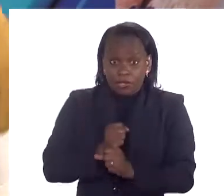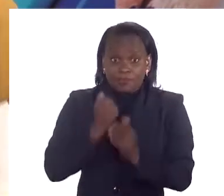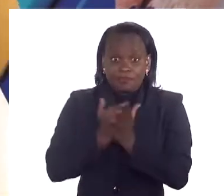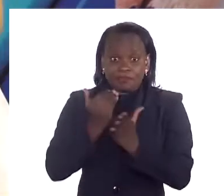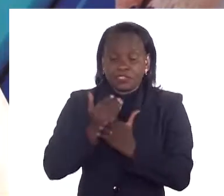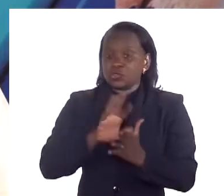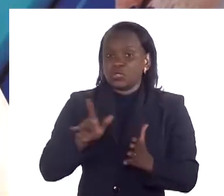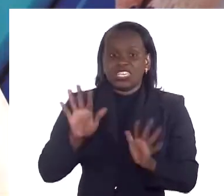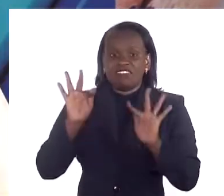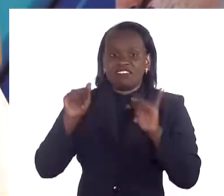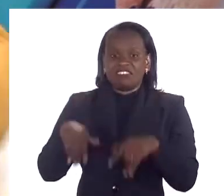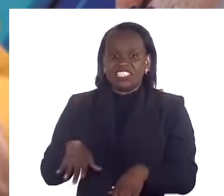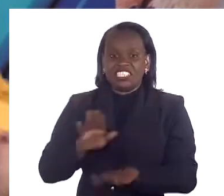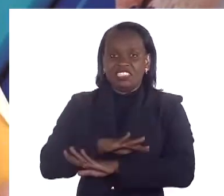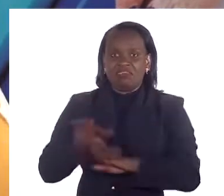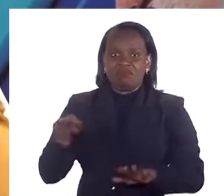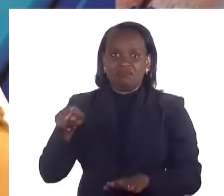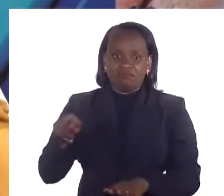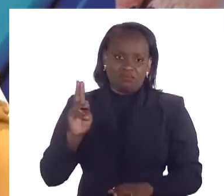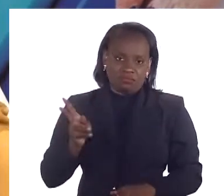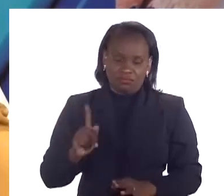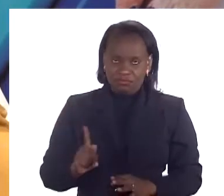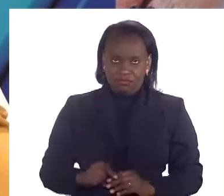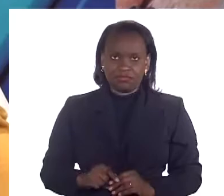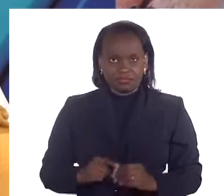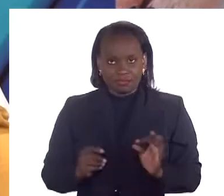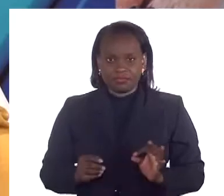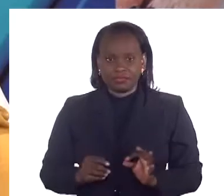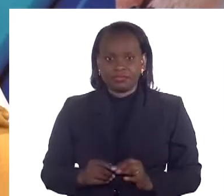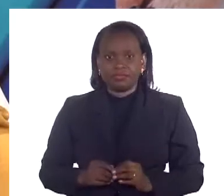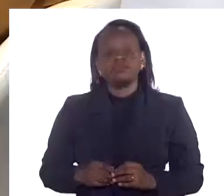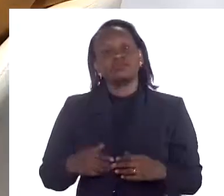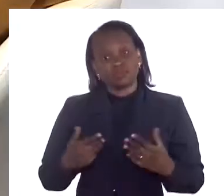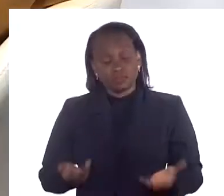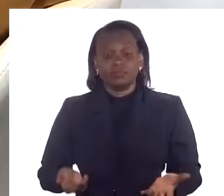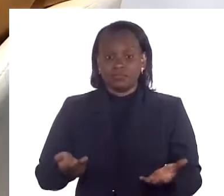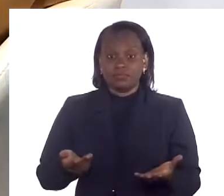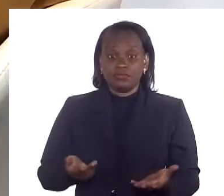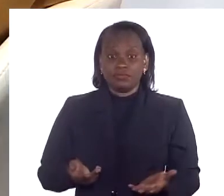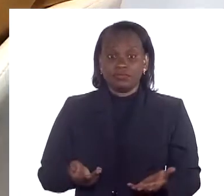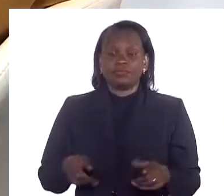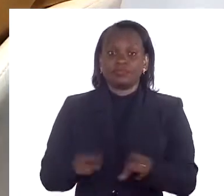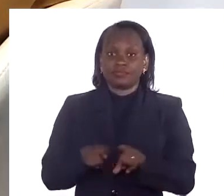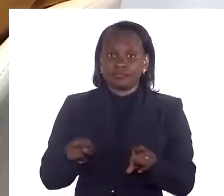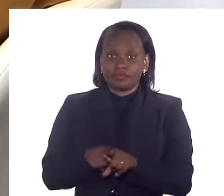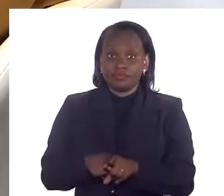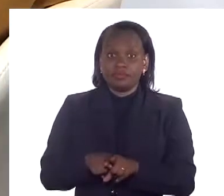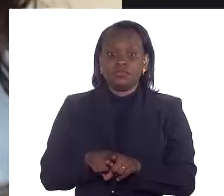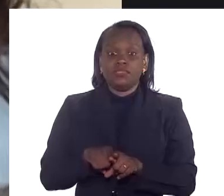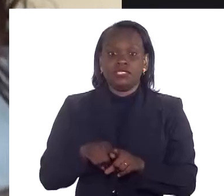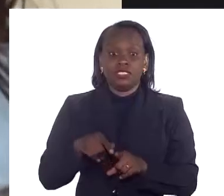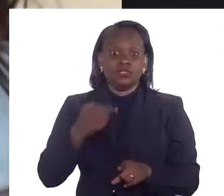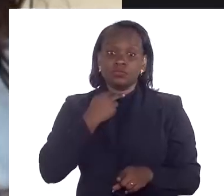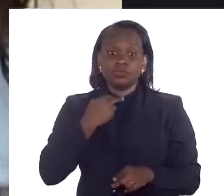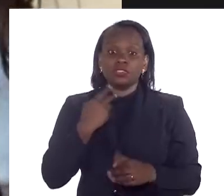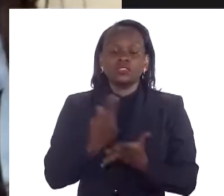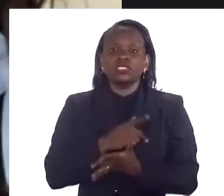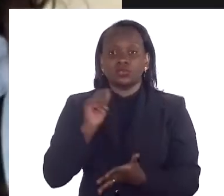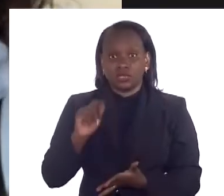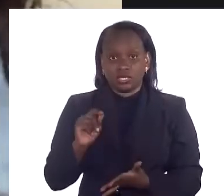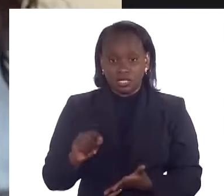não vai se encerrar em si mesmo. Seria isso. Isso, e também o que não